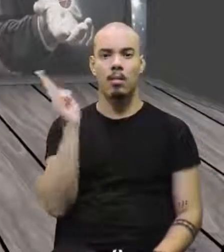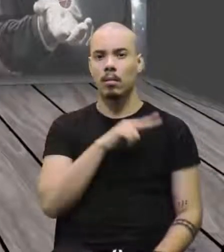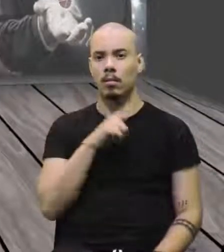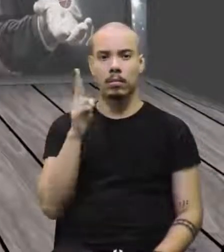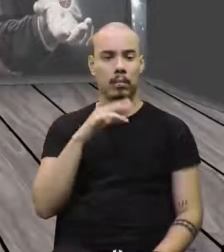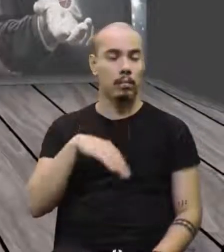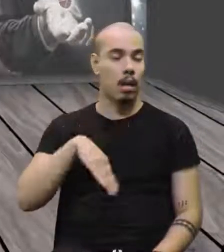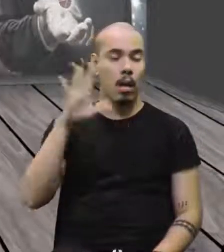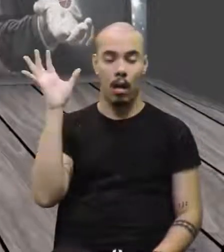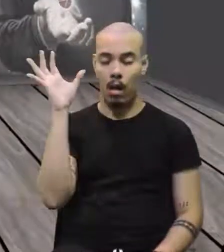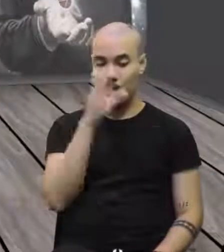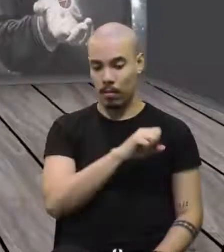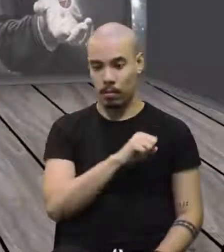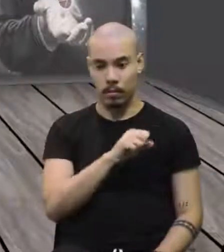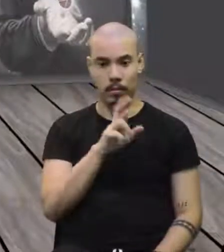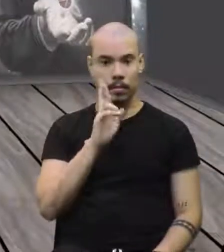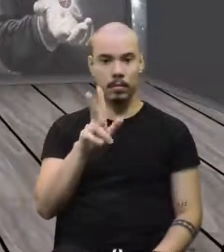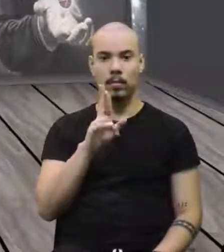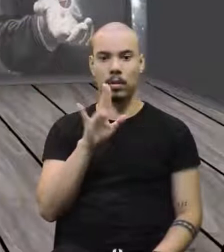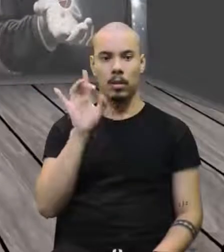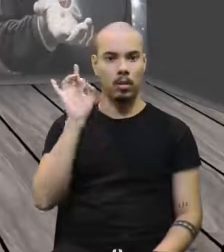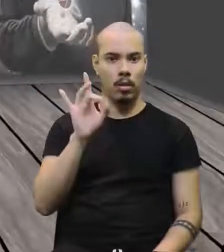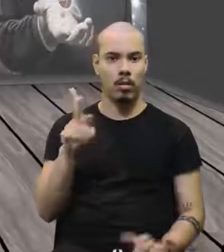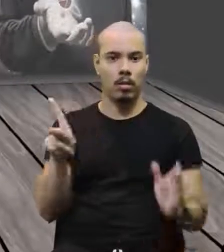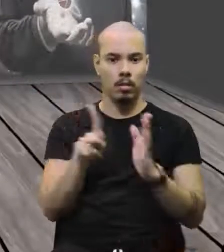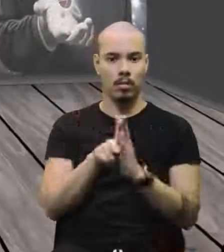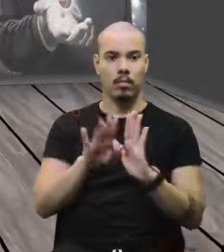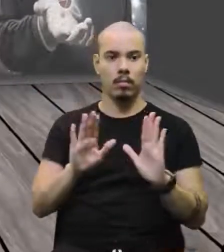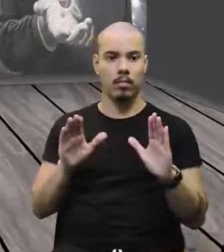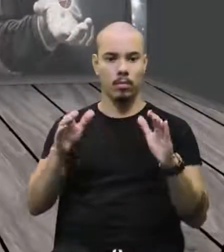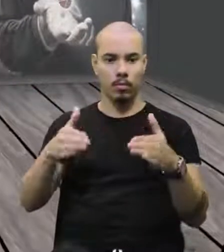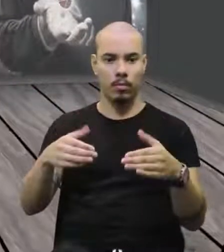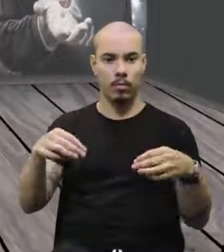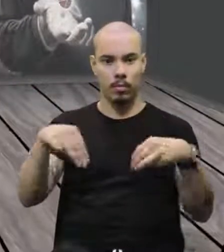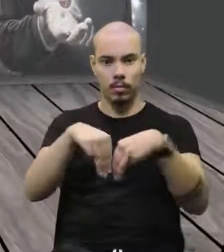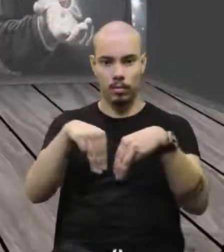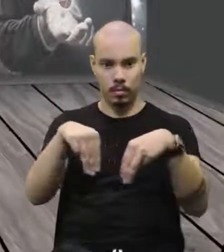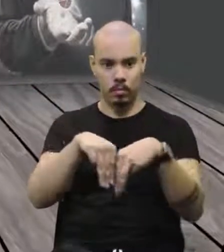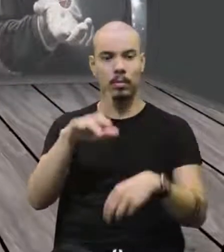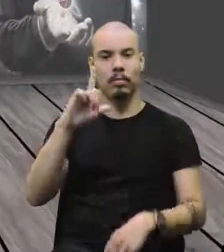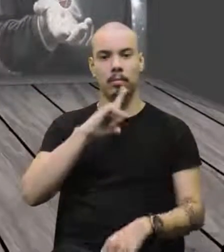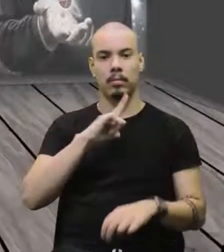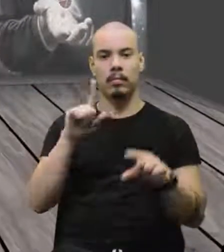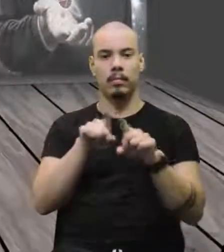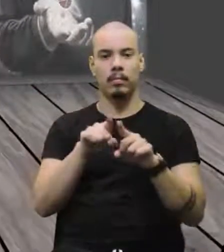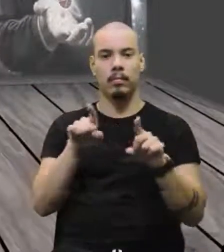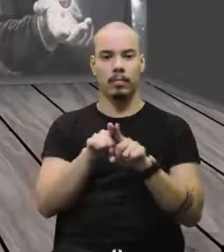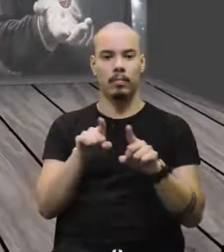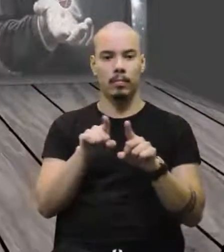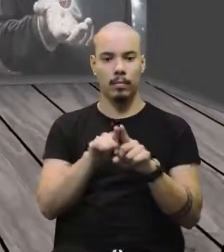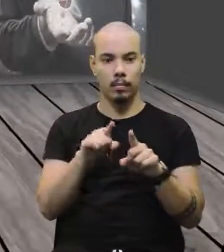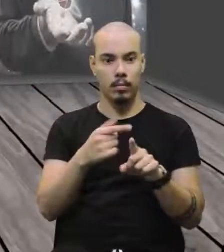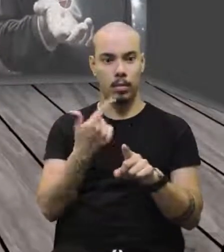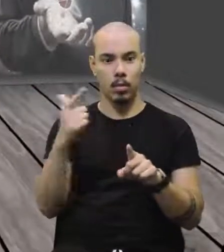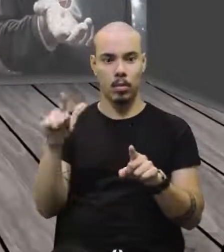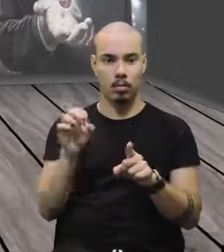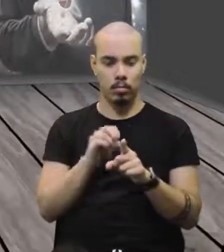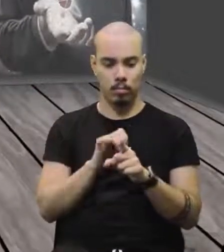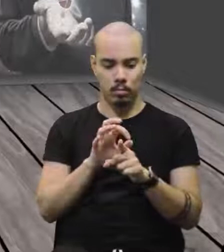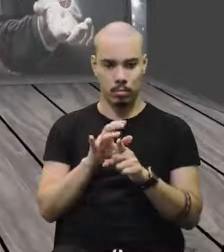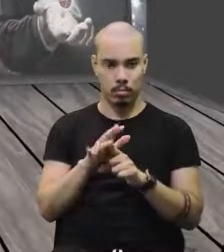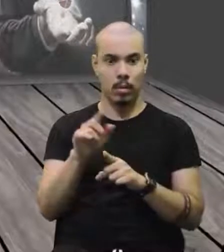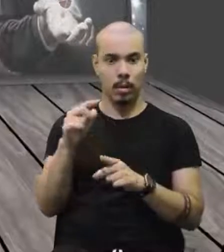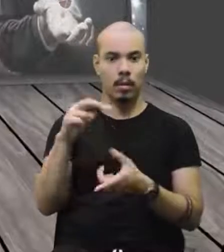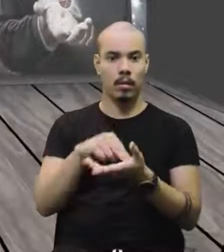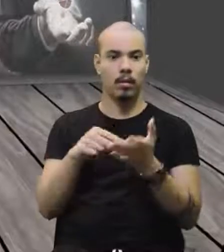que aí já não é mais exatamente só com a questão do magnetismo, tem a ver também com os supercondutores. Isso. Então aí já